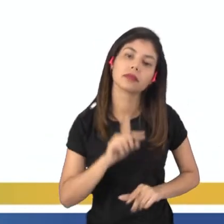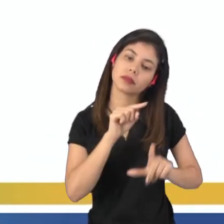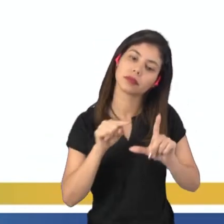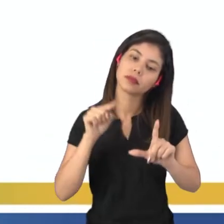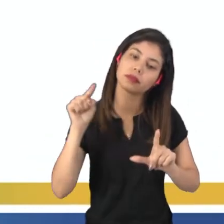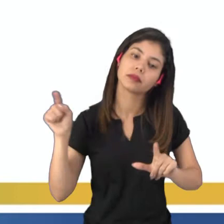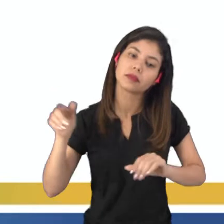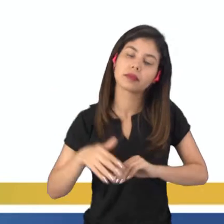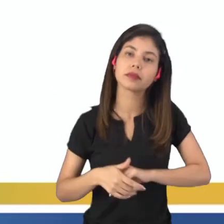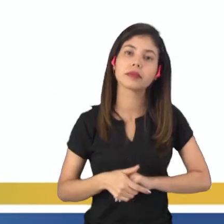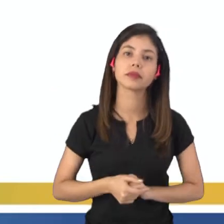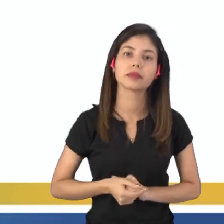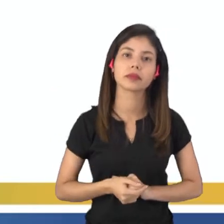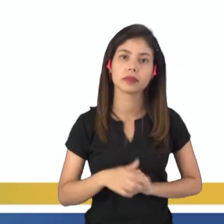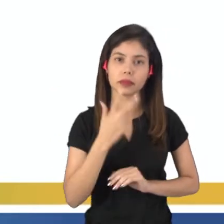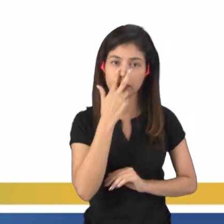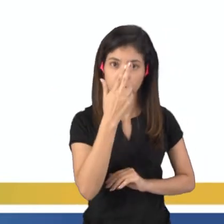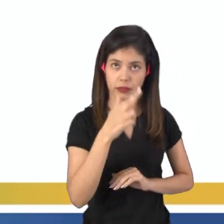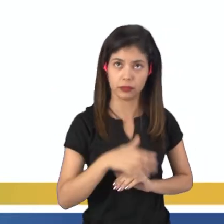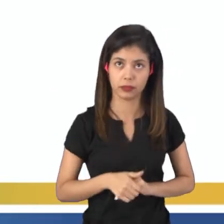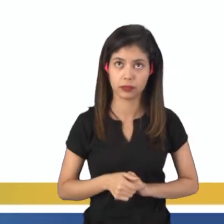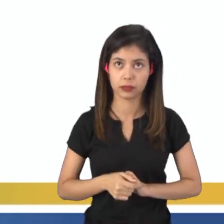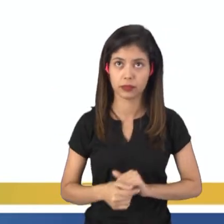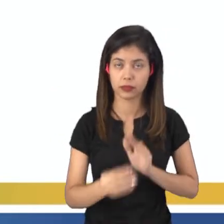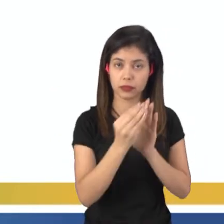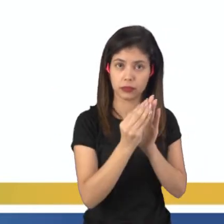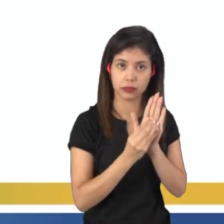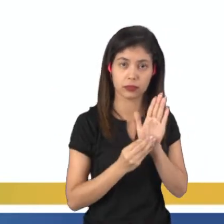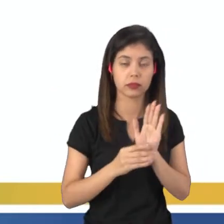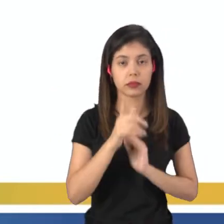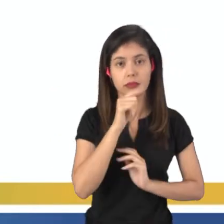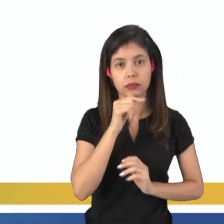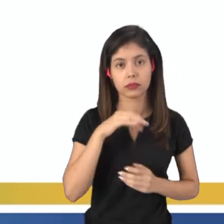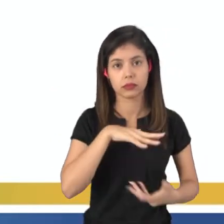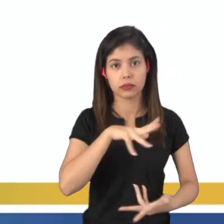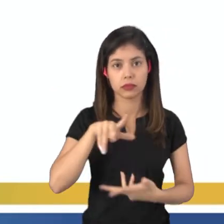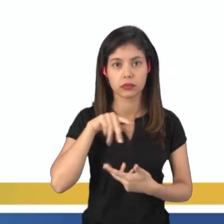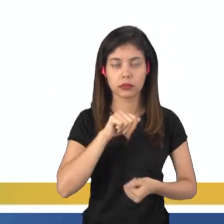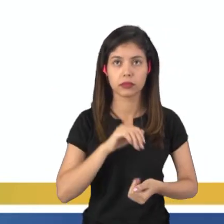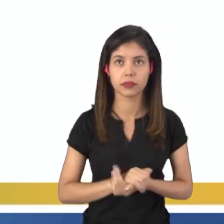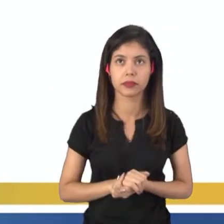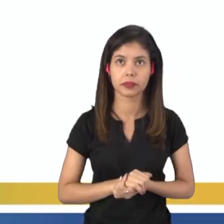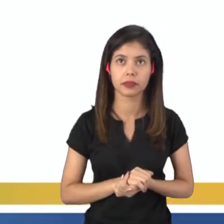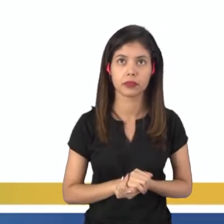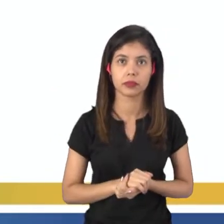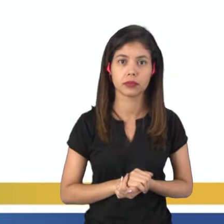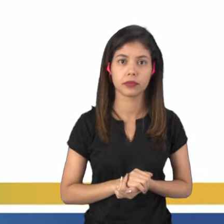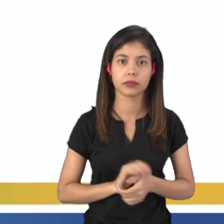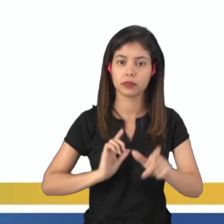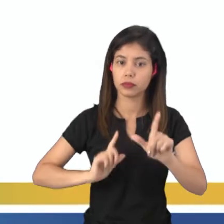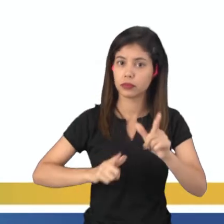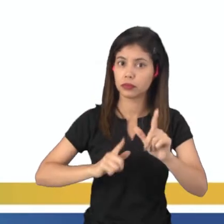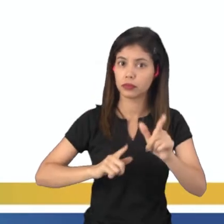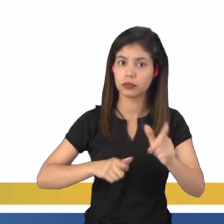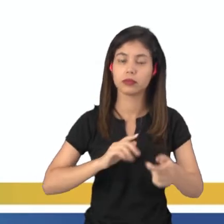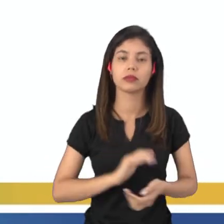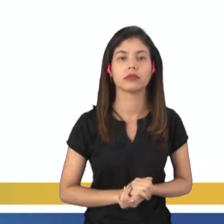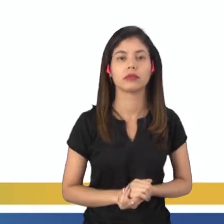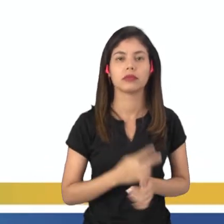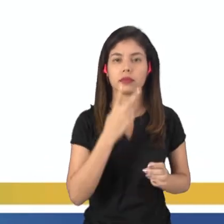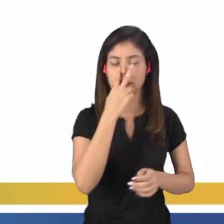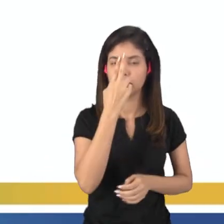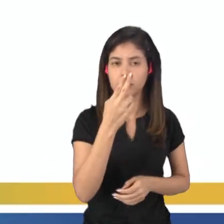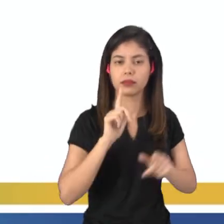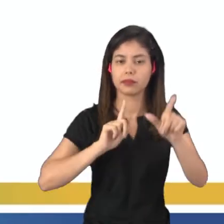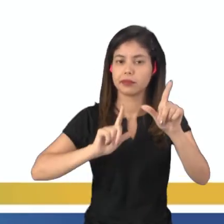aí, que aparece sobre a distribuição da água no mundo. Observe aí na legenda, né? Esse gráfico, ele sempre apresenta